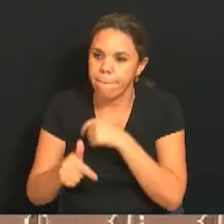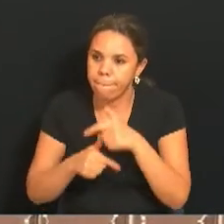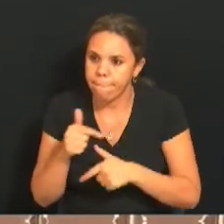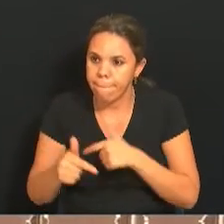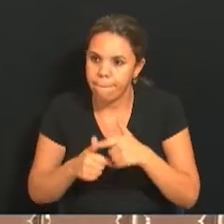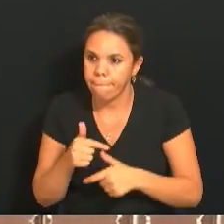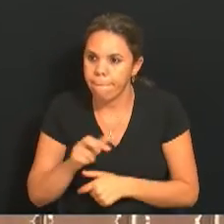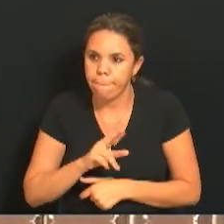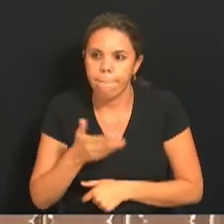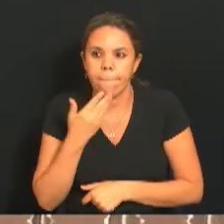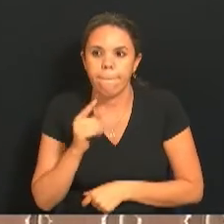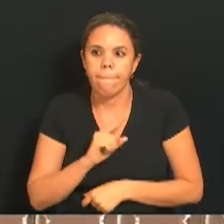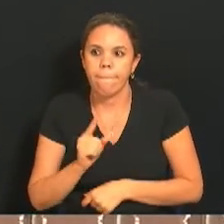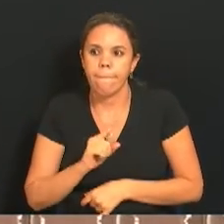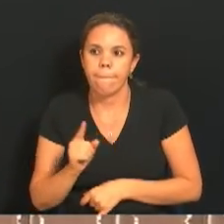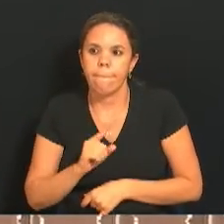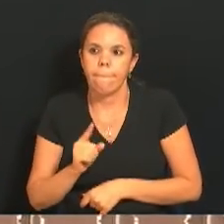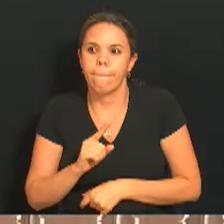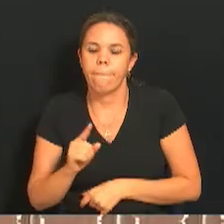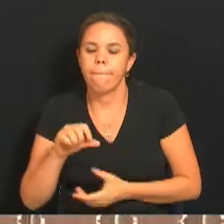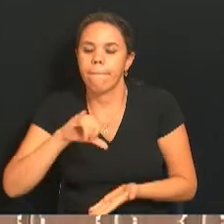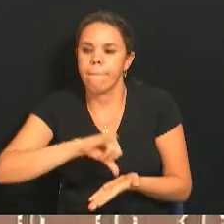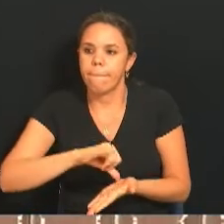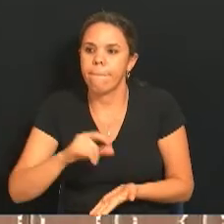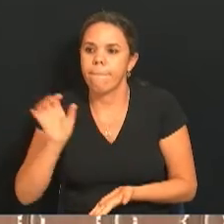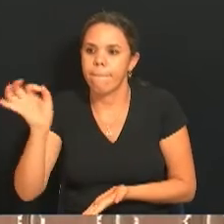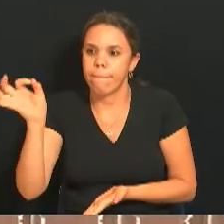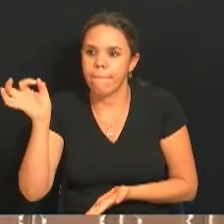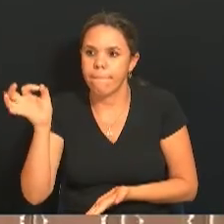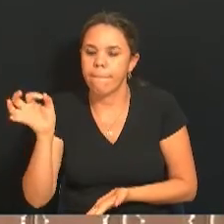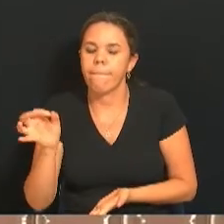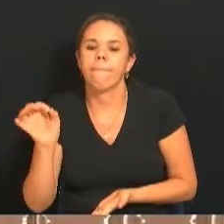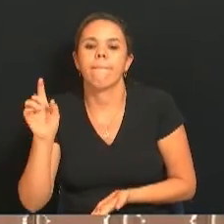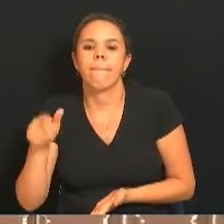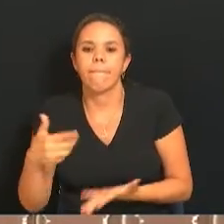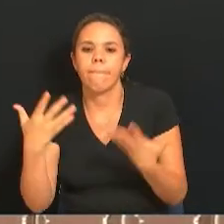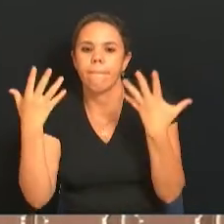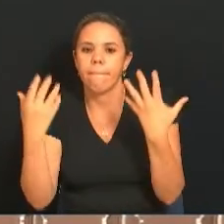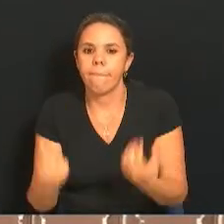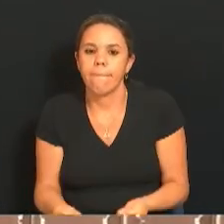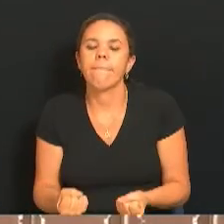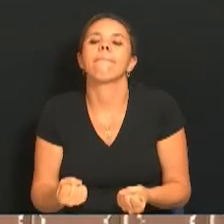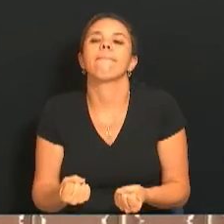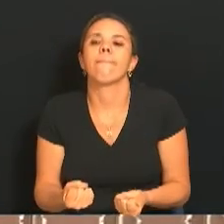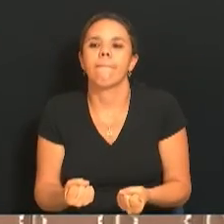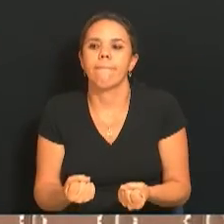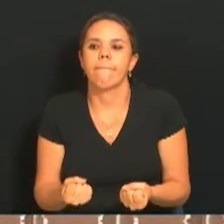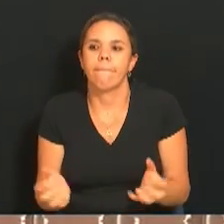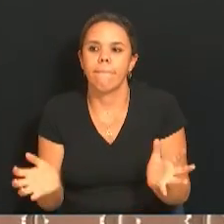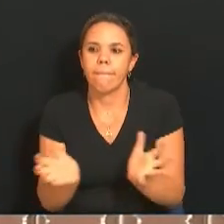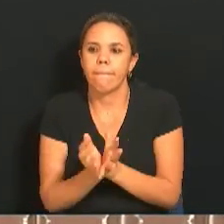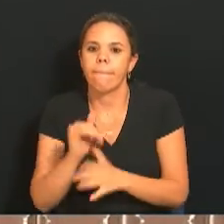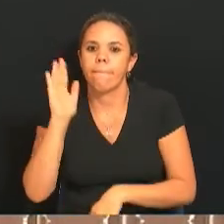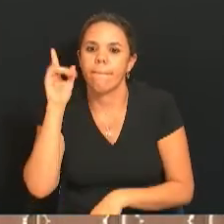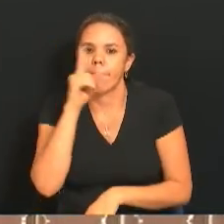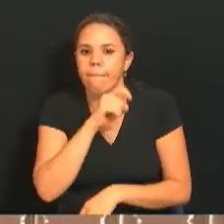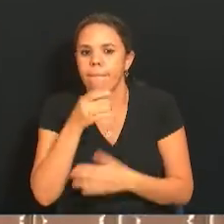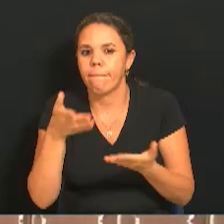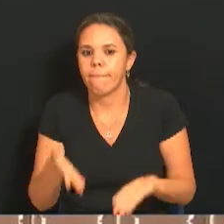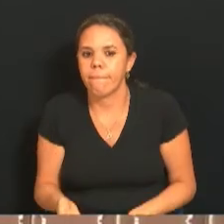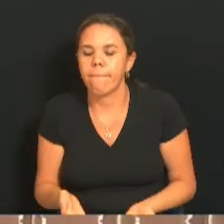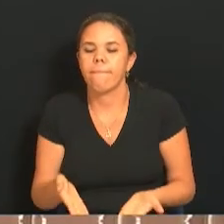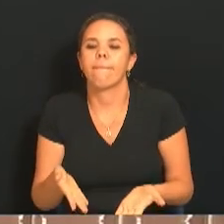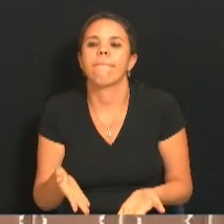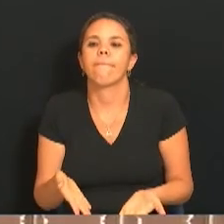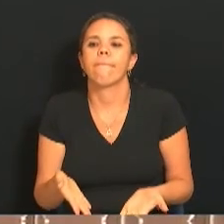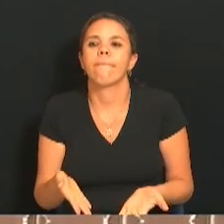são fáceis, né? A região central, com certeza, abraçou uma das companhias mais complexas aqui, não somente